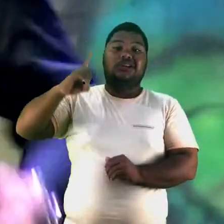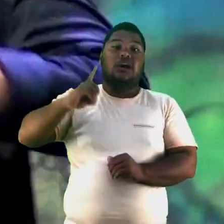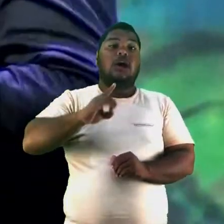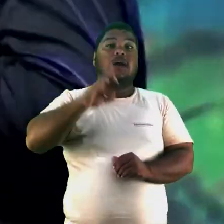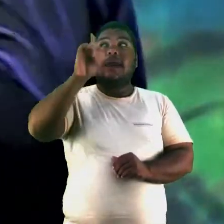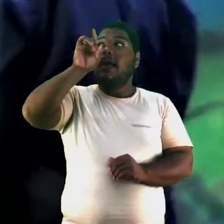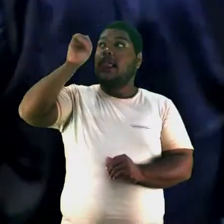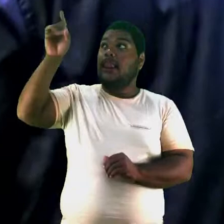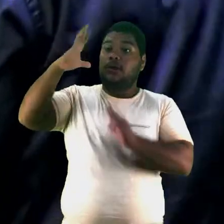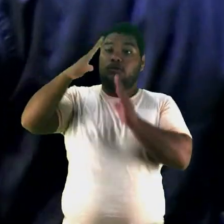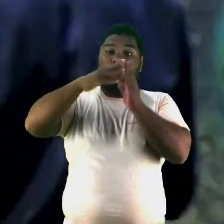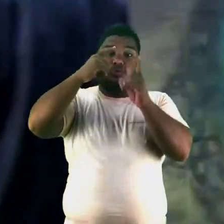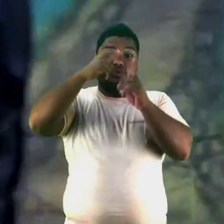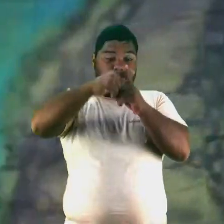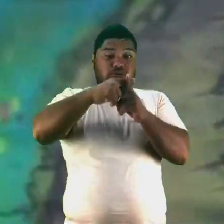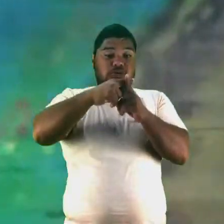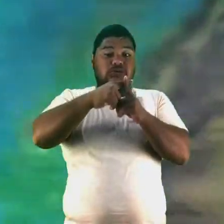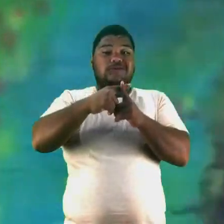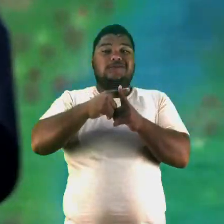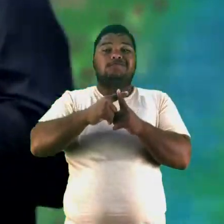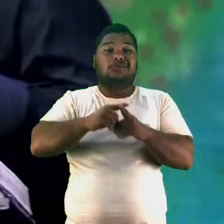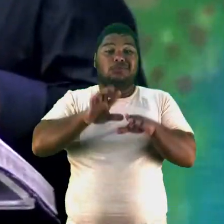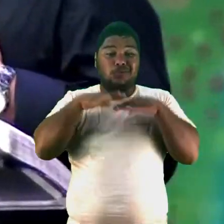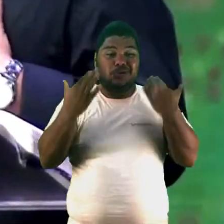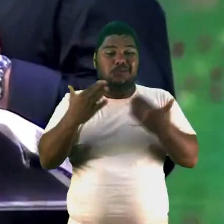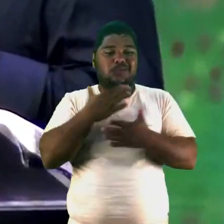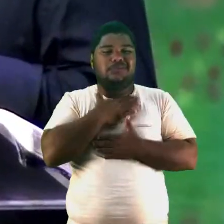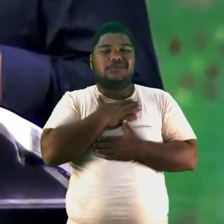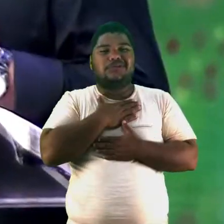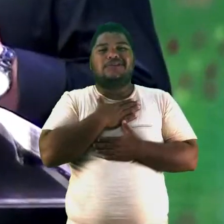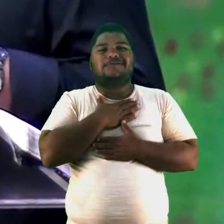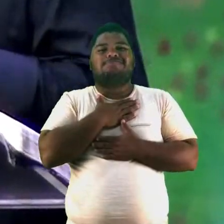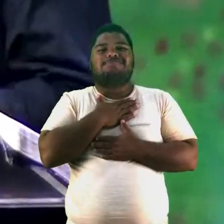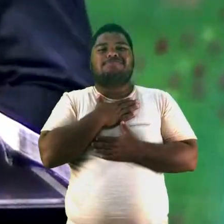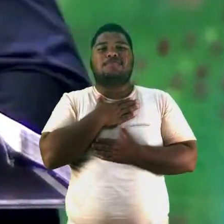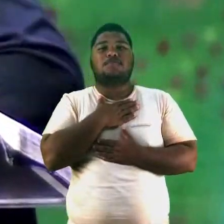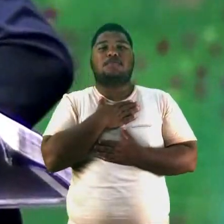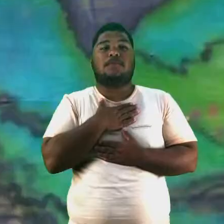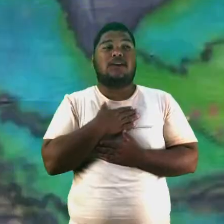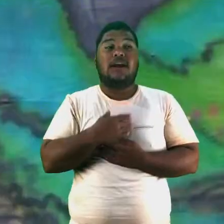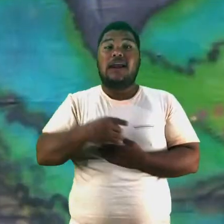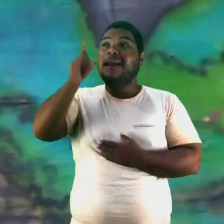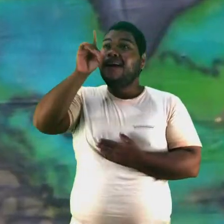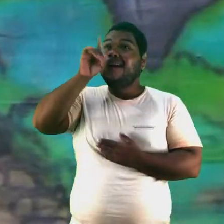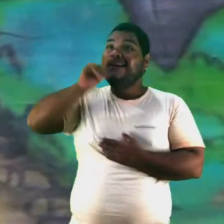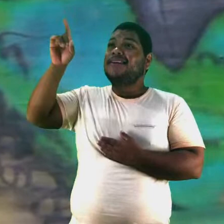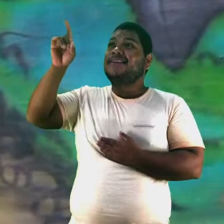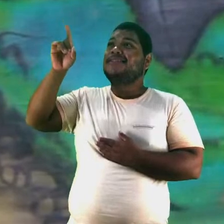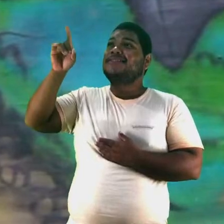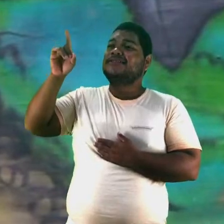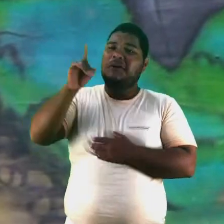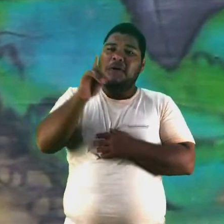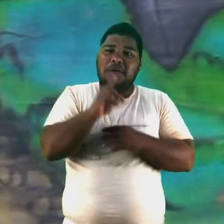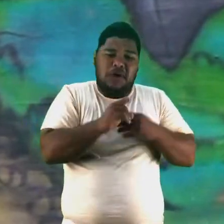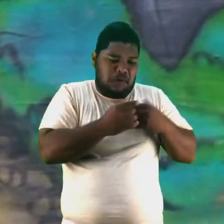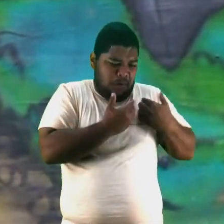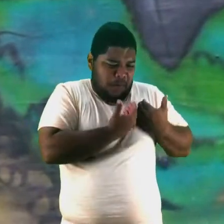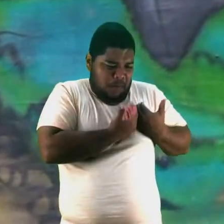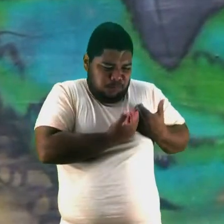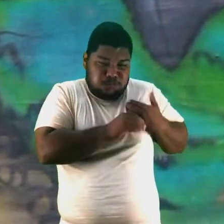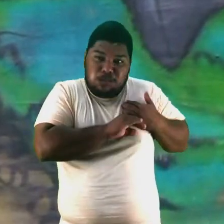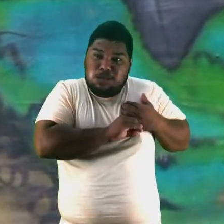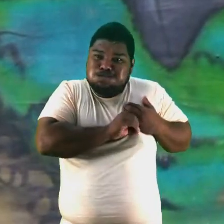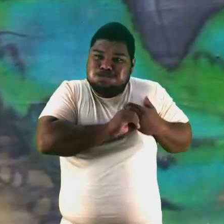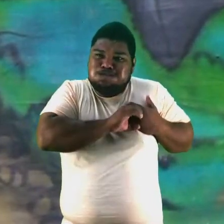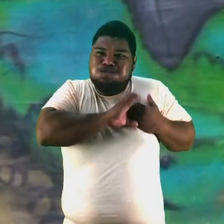lugar, pagou o preço dos nossos pecados. É Ele que preenche o vazio de nossas almas. É em Cristo que